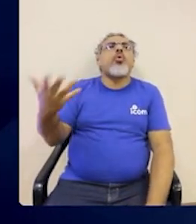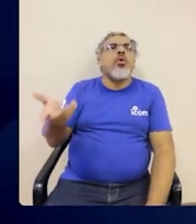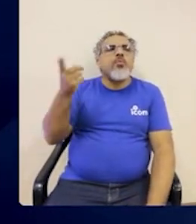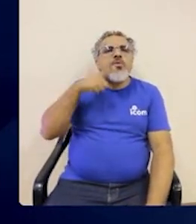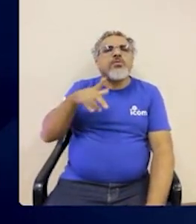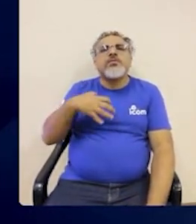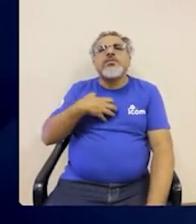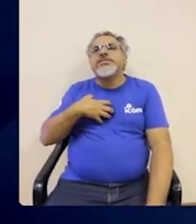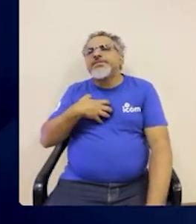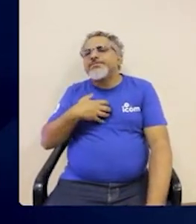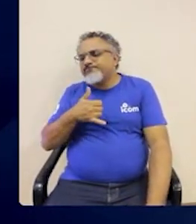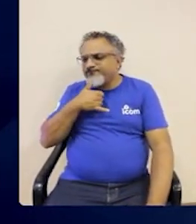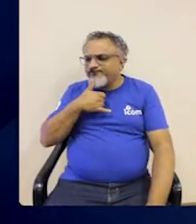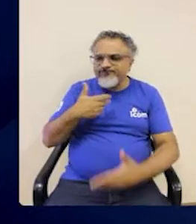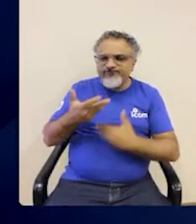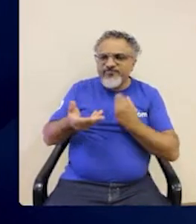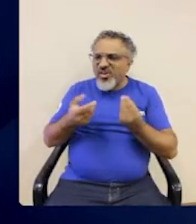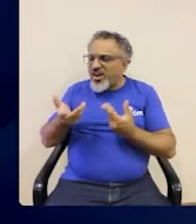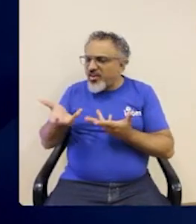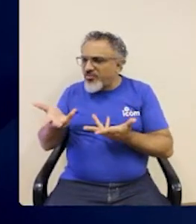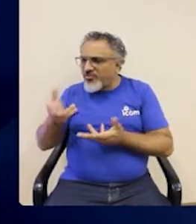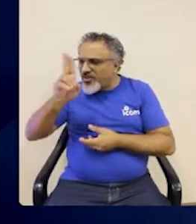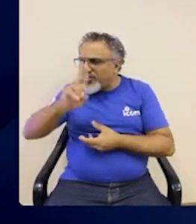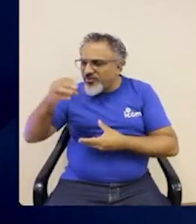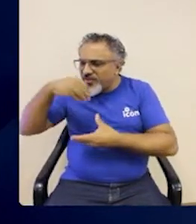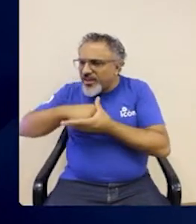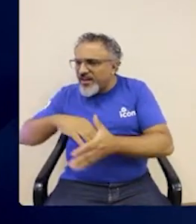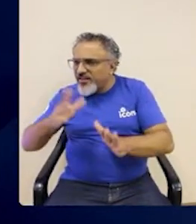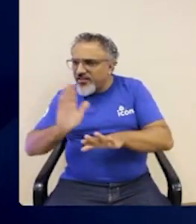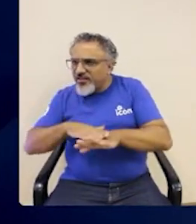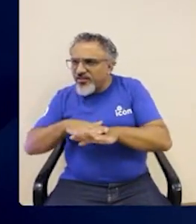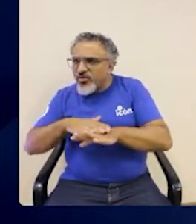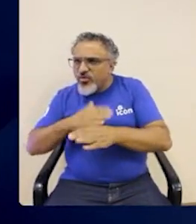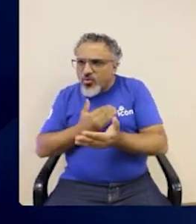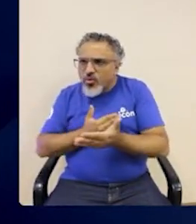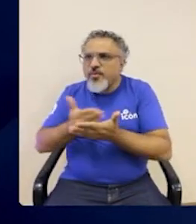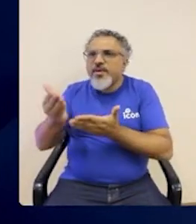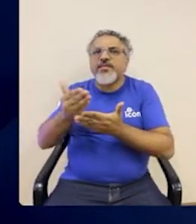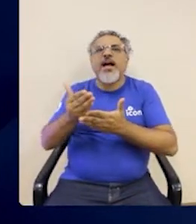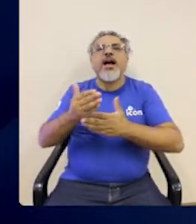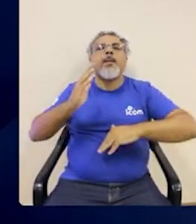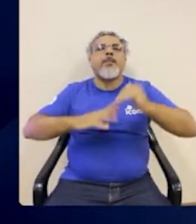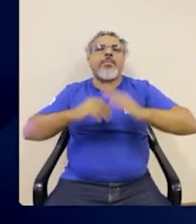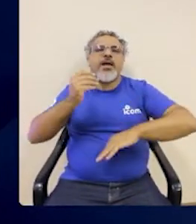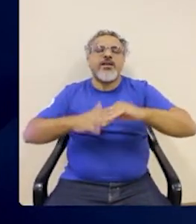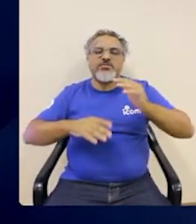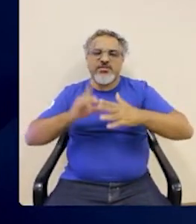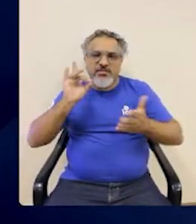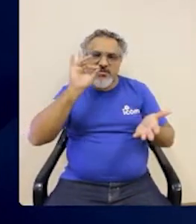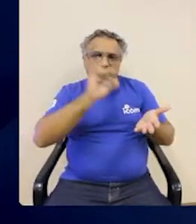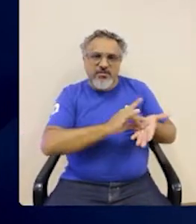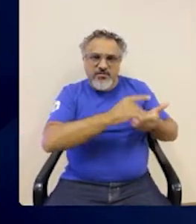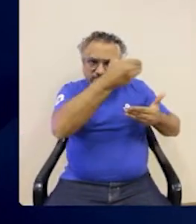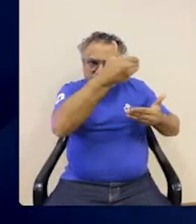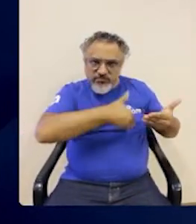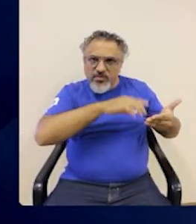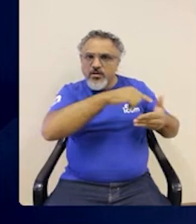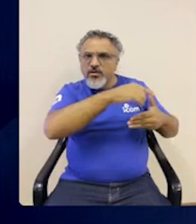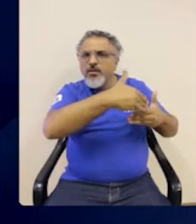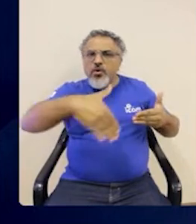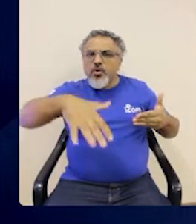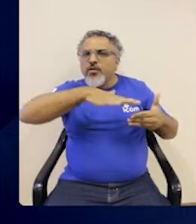sente bem frustrado, e de que forma, por exemplo, implantar ou iniciar mesmo a prática baseada em evidência no contexto em que atua,